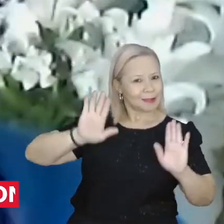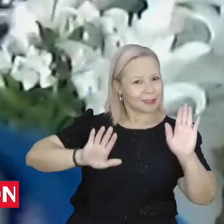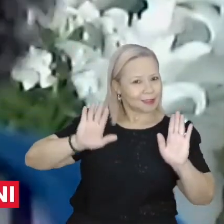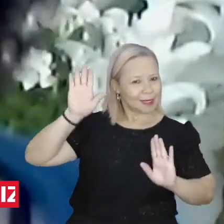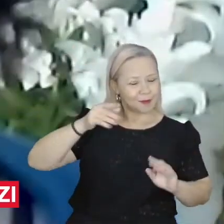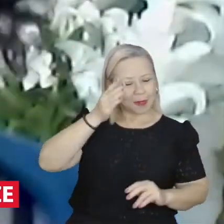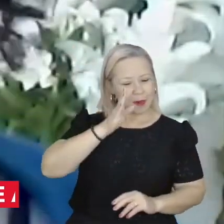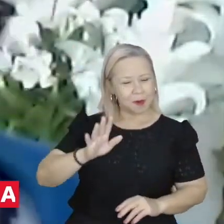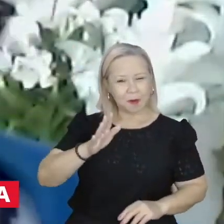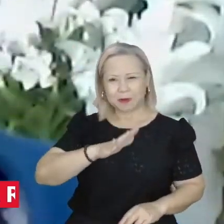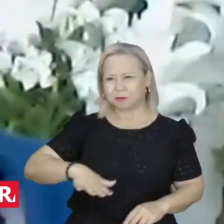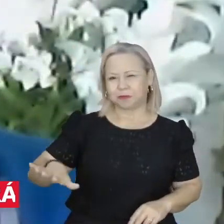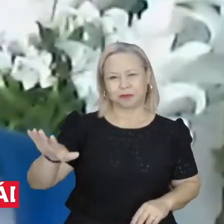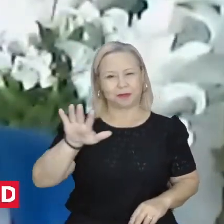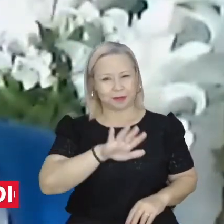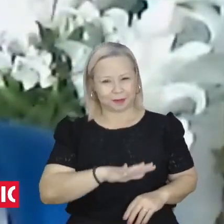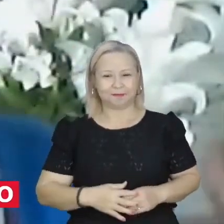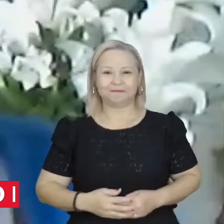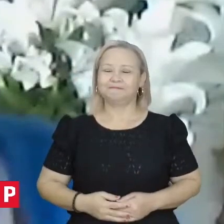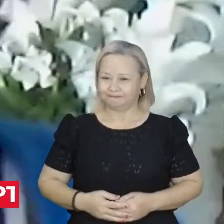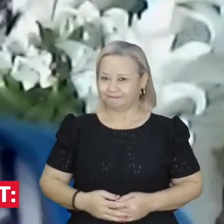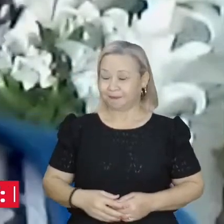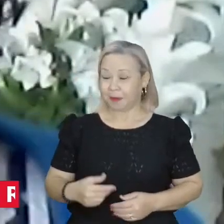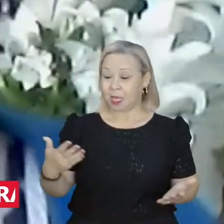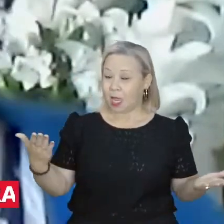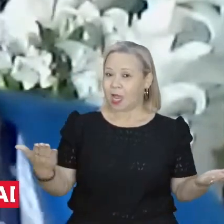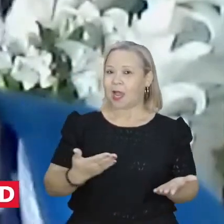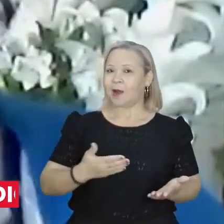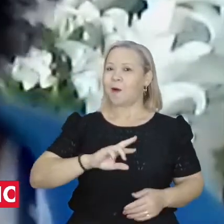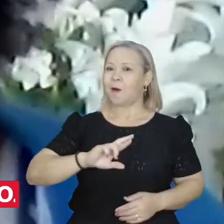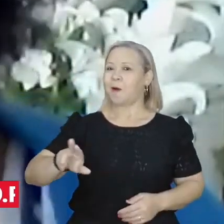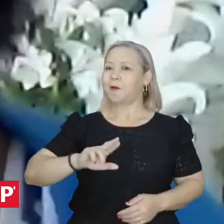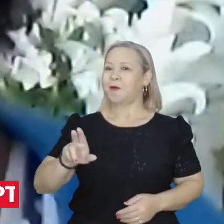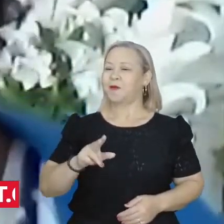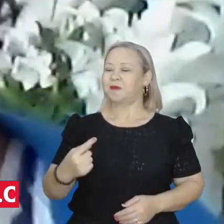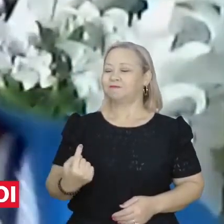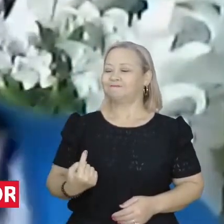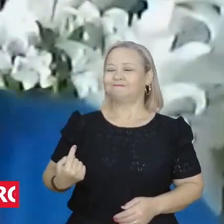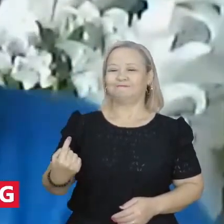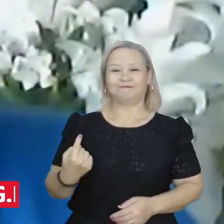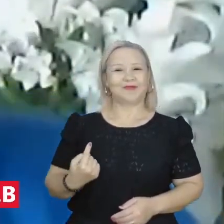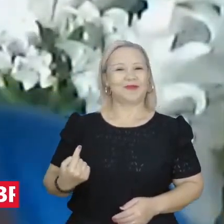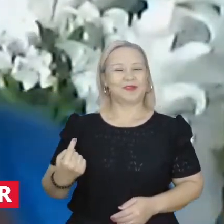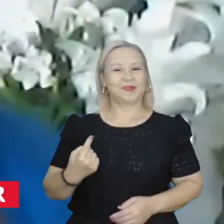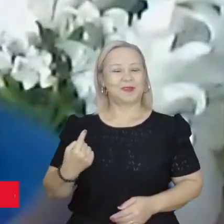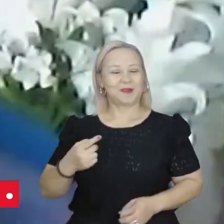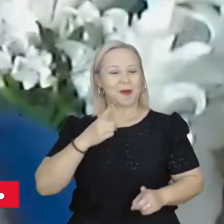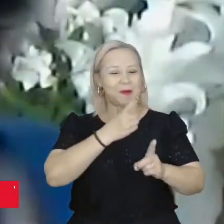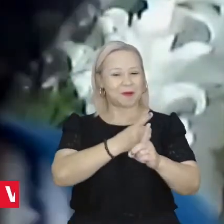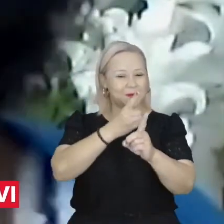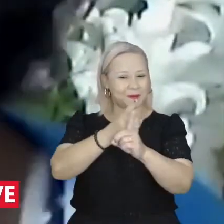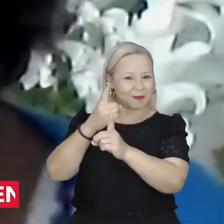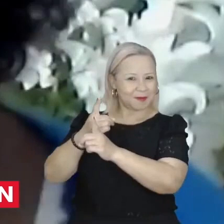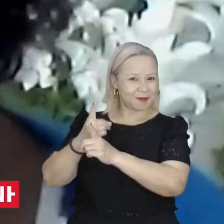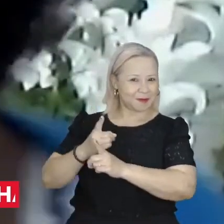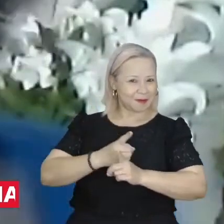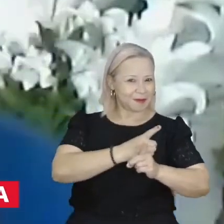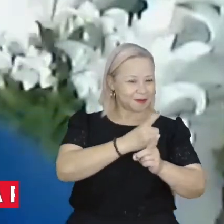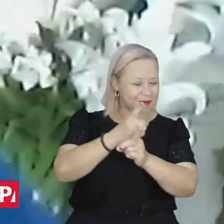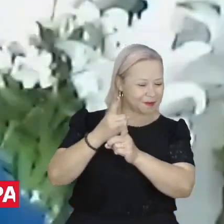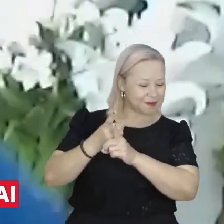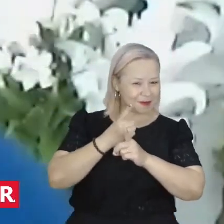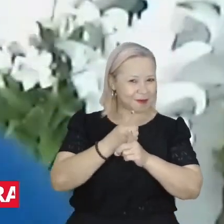no lar, que é um trabalho árduo, um trabalho de dedicação total, e o